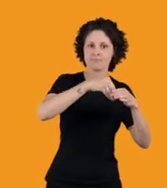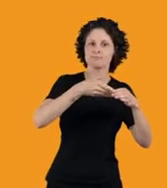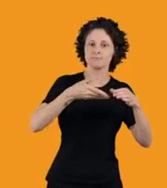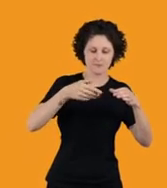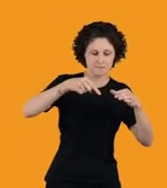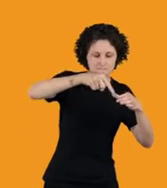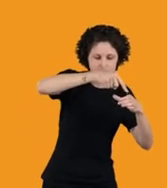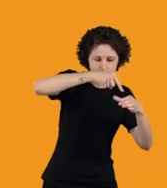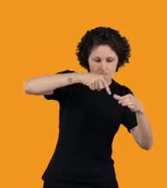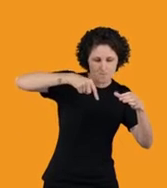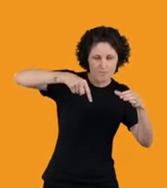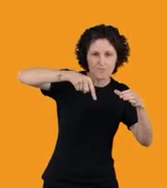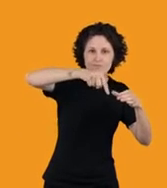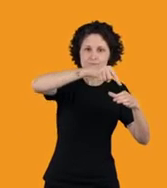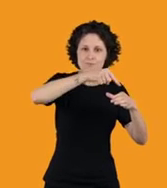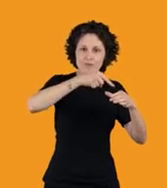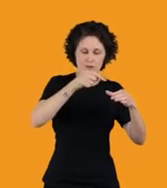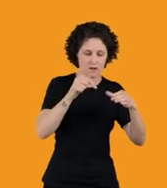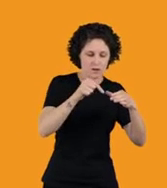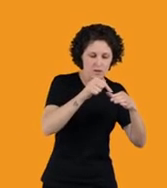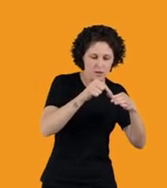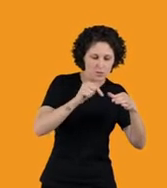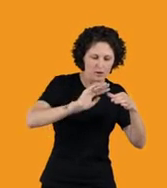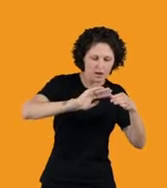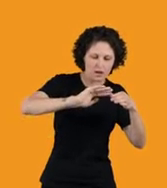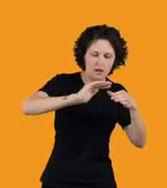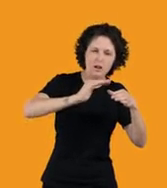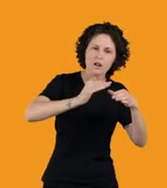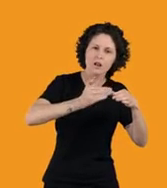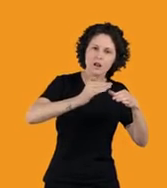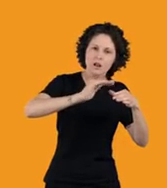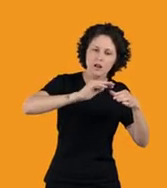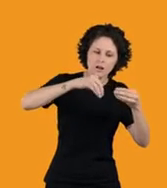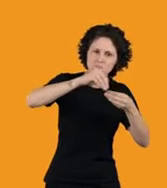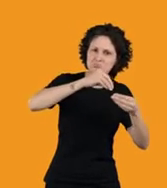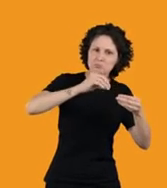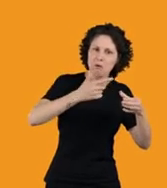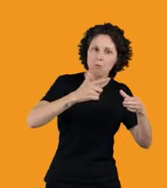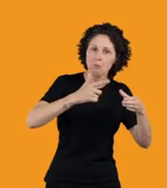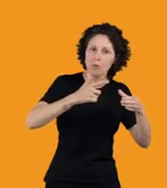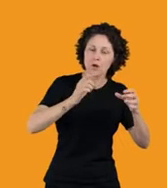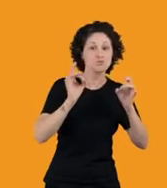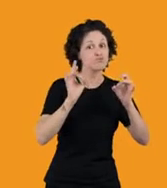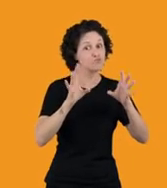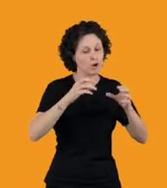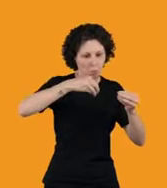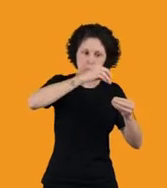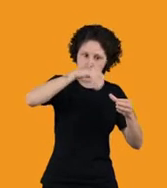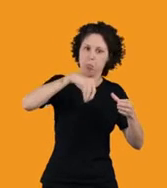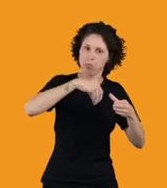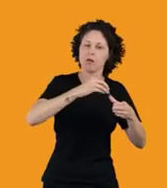gordura. A gema ela é envolvida por uma membrana transparente. Essa membrana impede que a gema e a clara